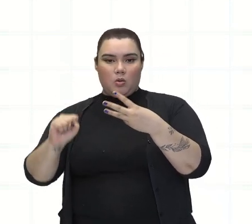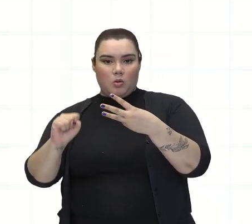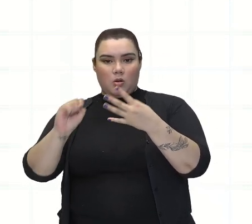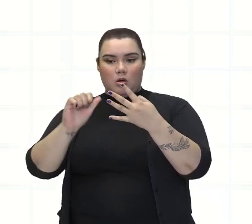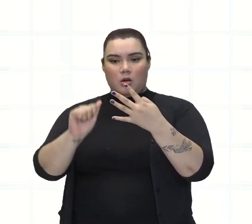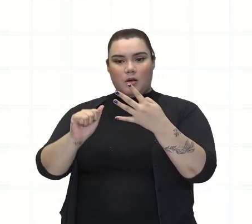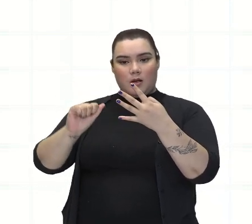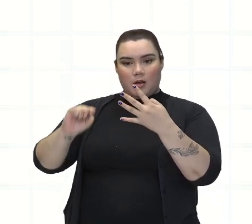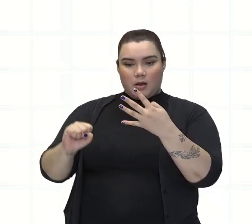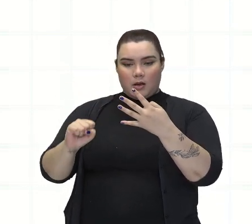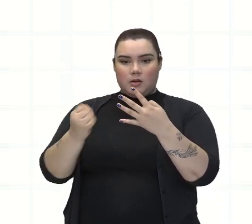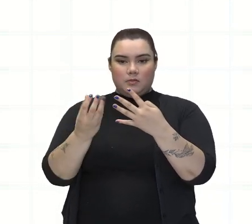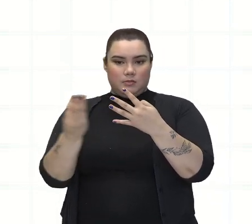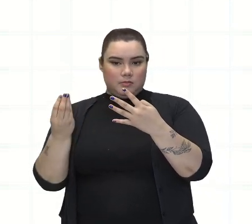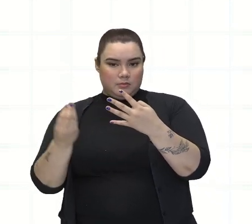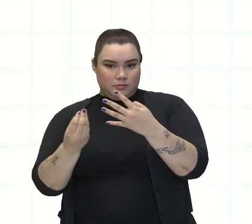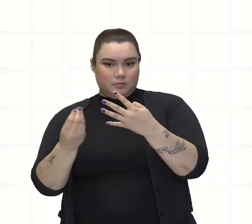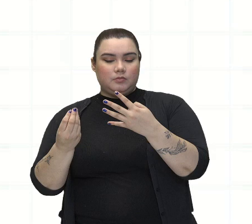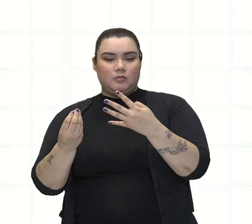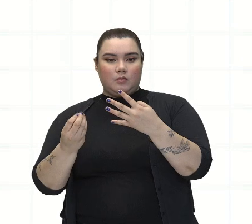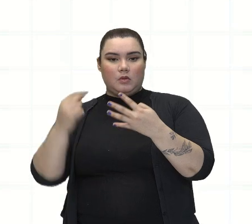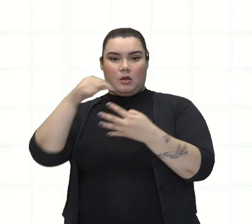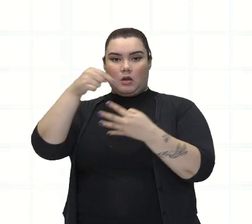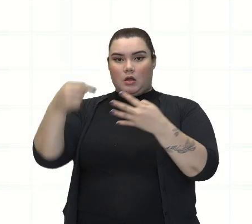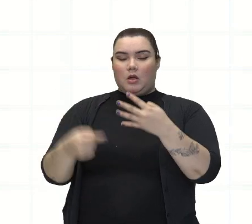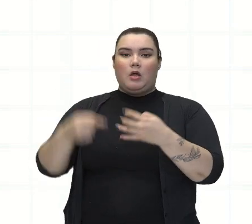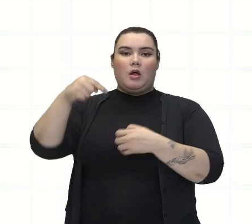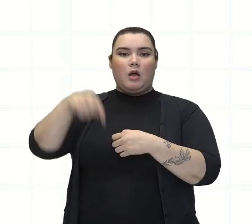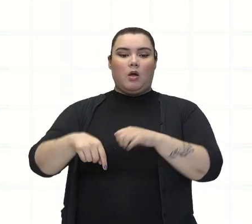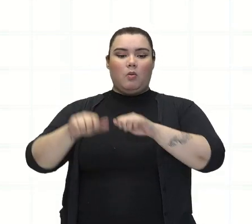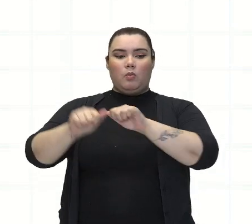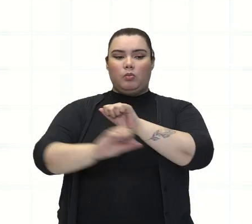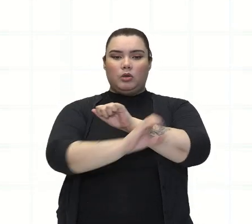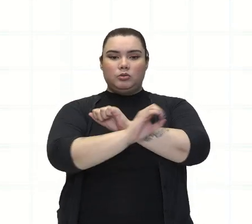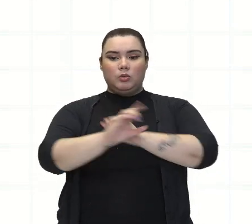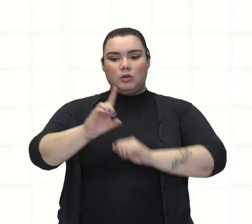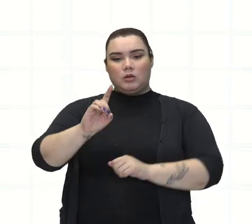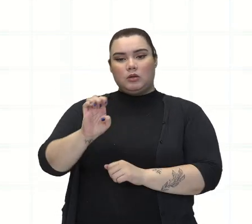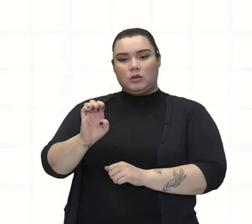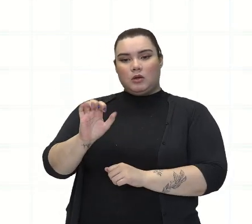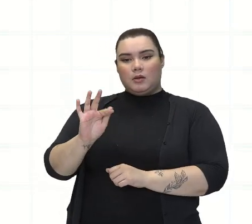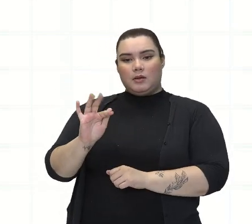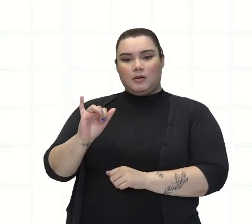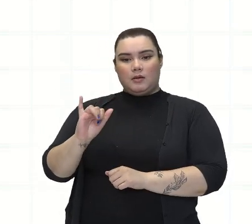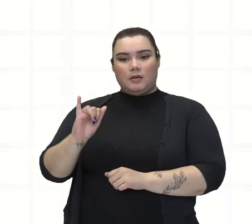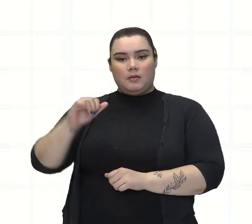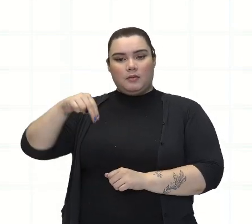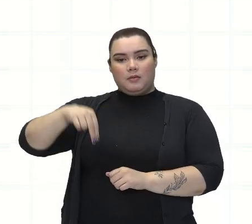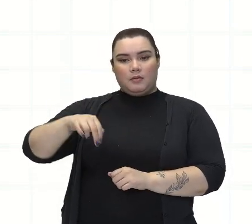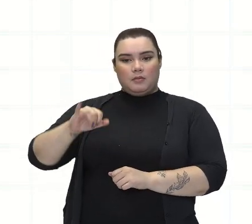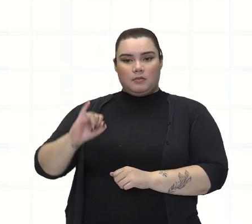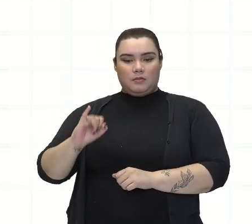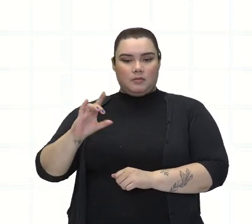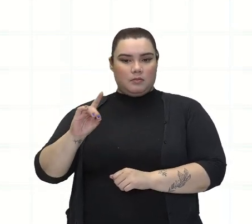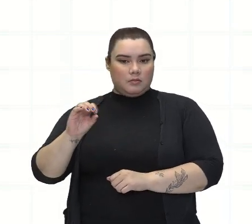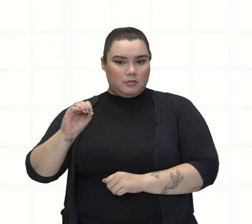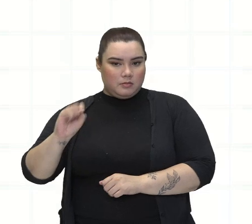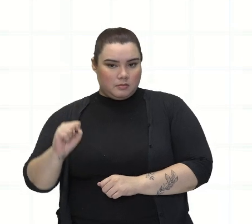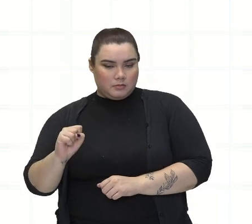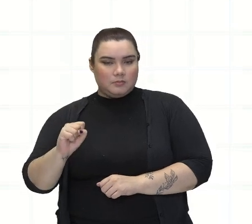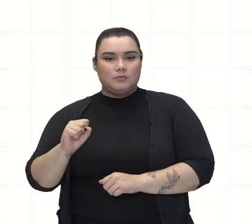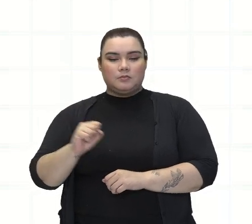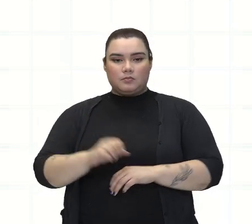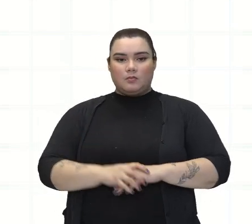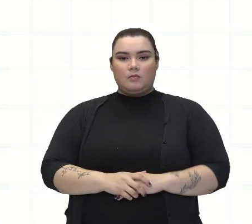são os artigos definidos. Quando o Oswald falou lá, quando